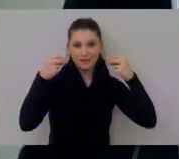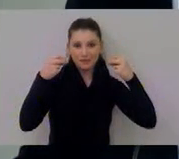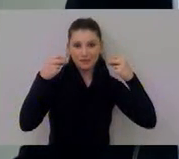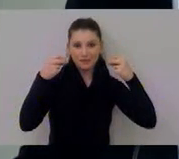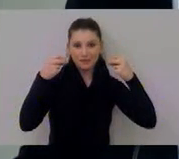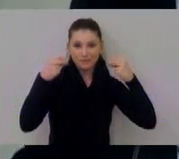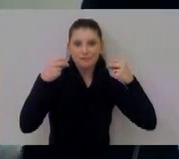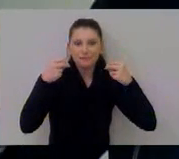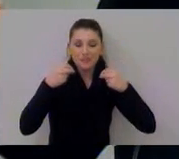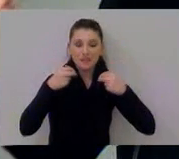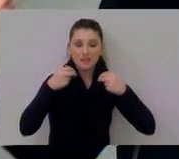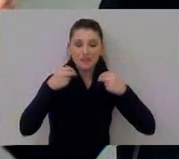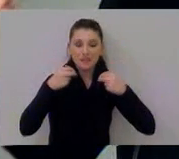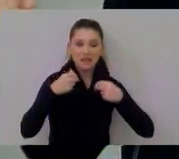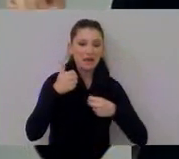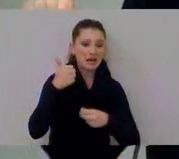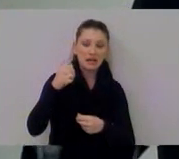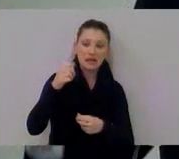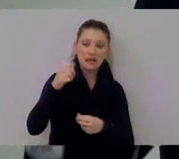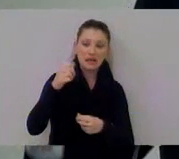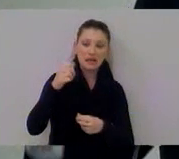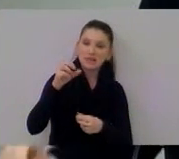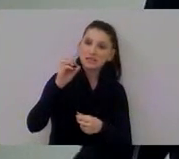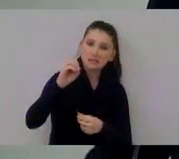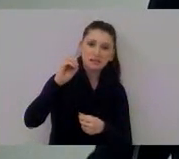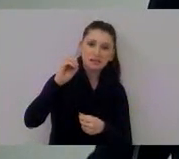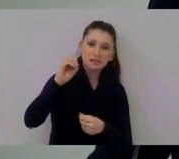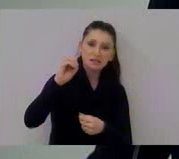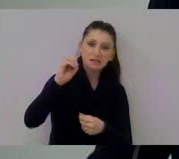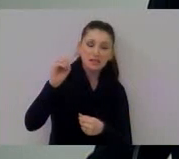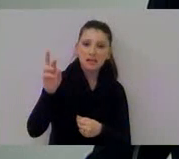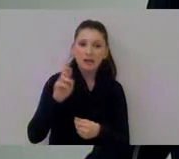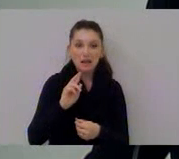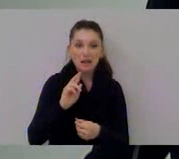arrecada, muito pouco fica aqui.